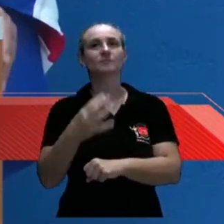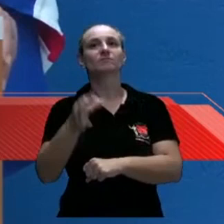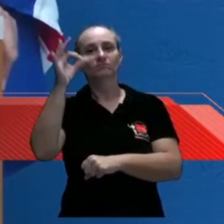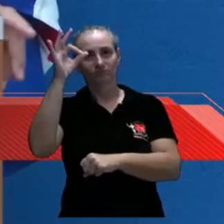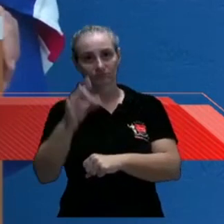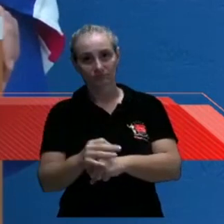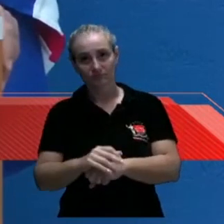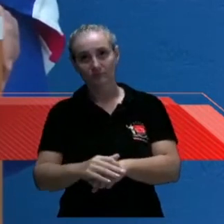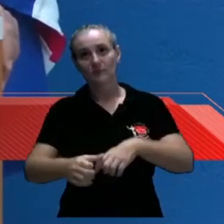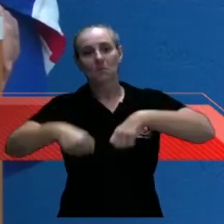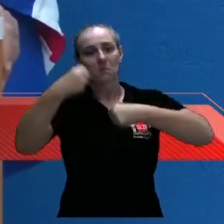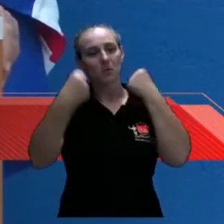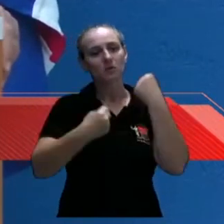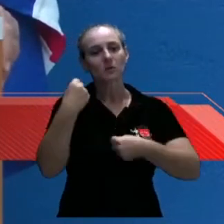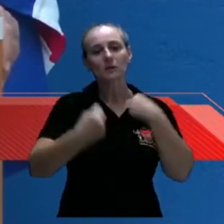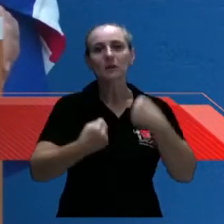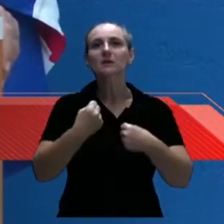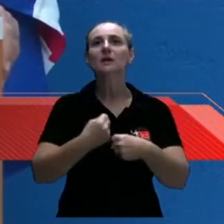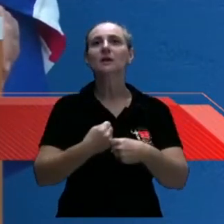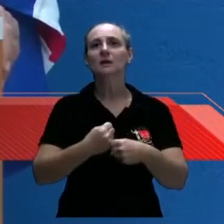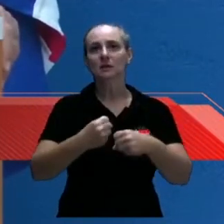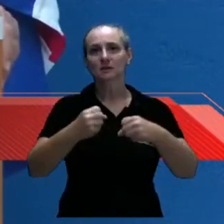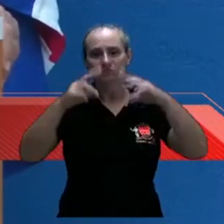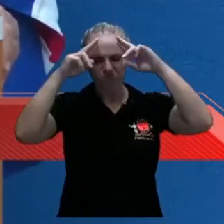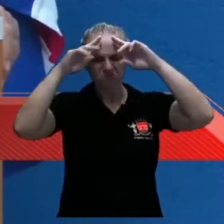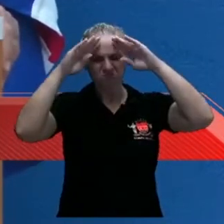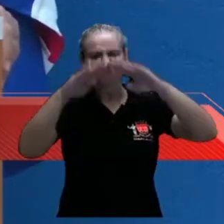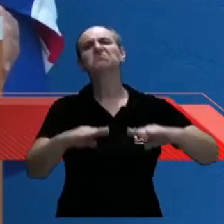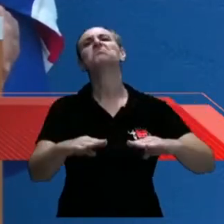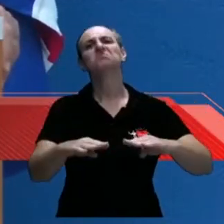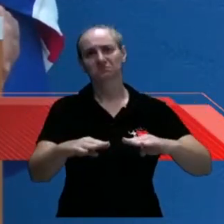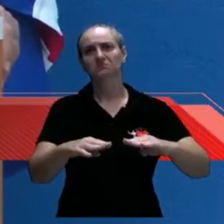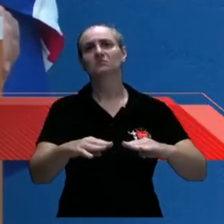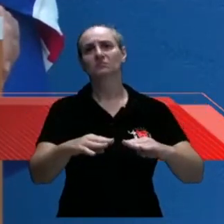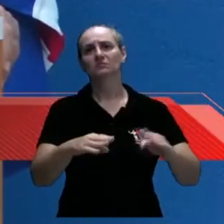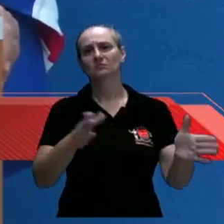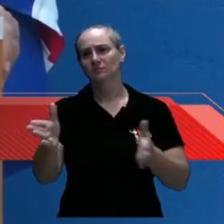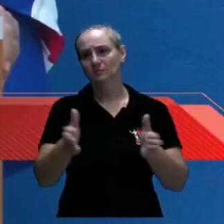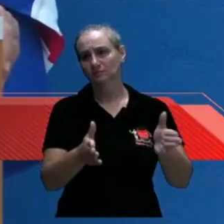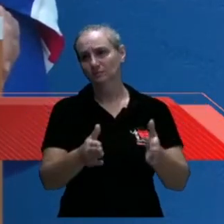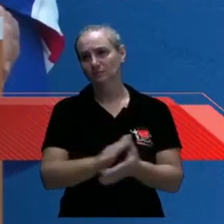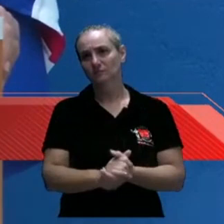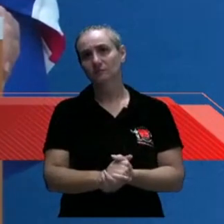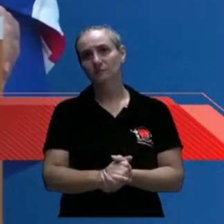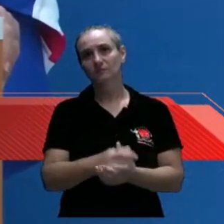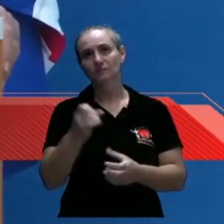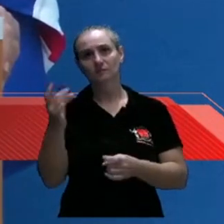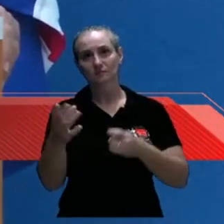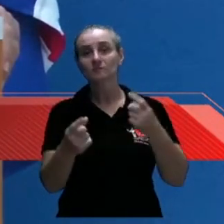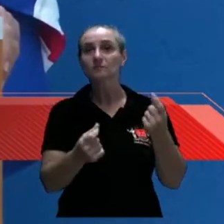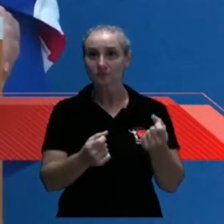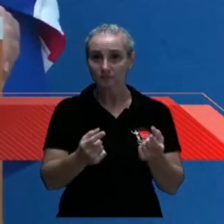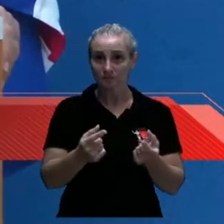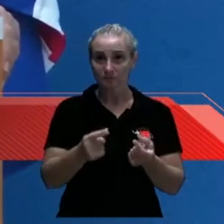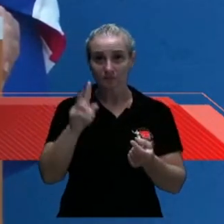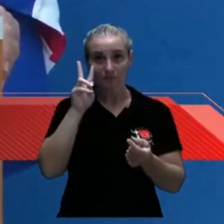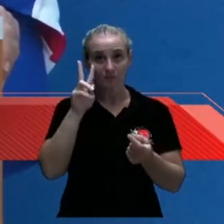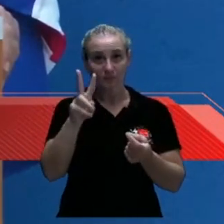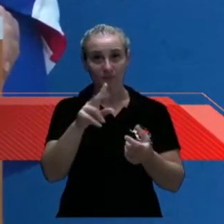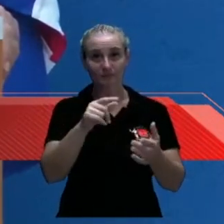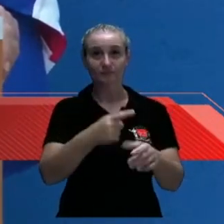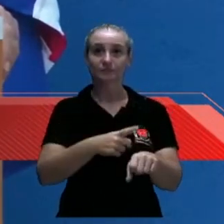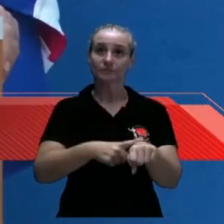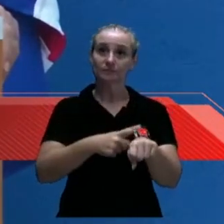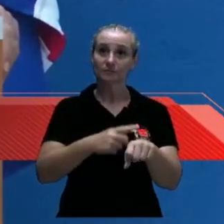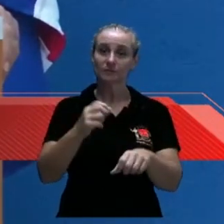cidadãos, os motoristas, os irresponsáveis que transitam por ela. Alguns aspectos nós precisamos levar em